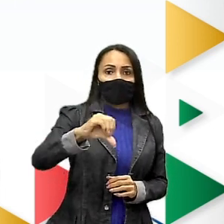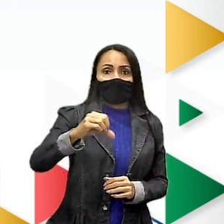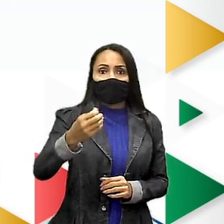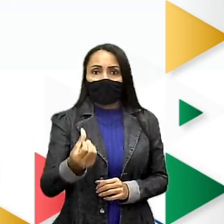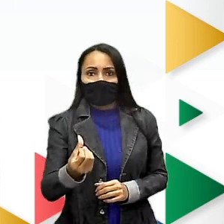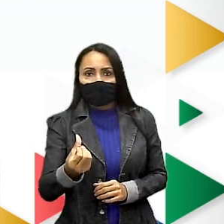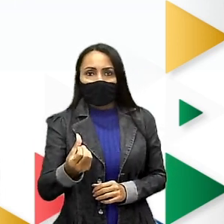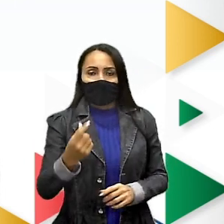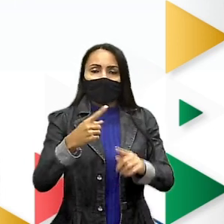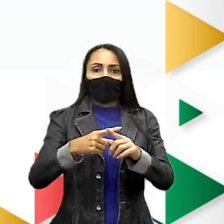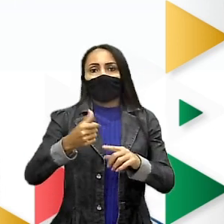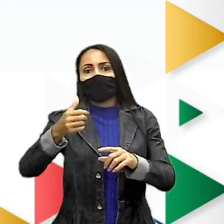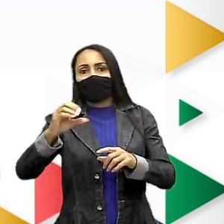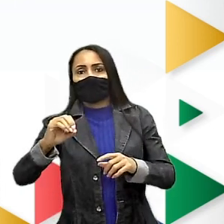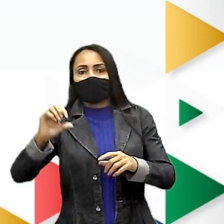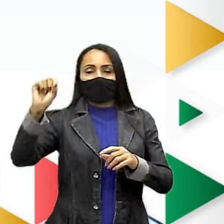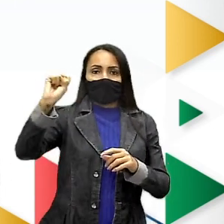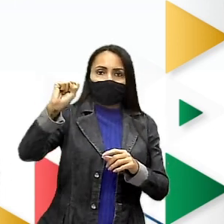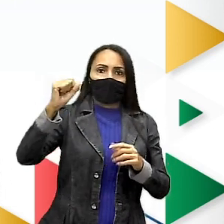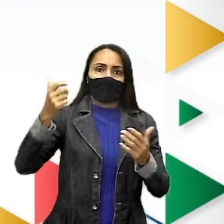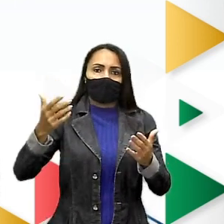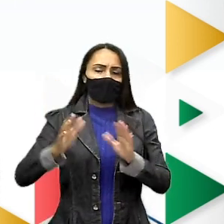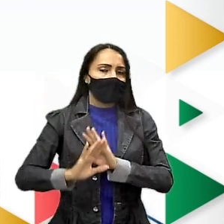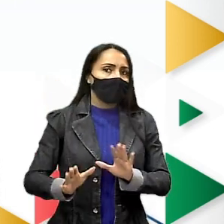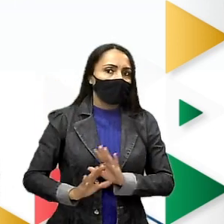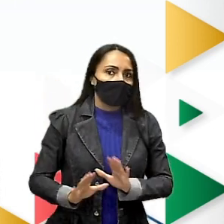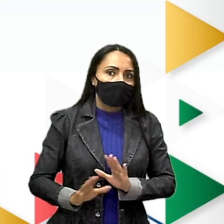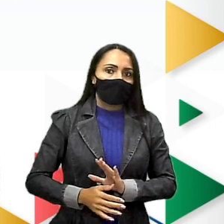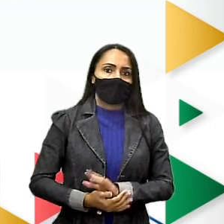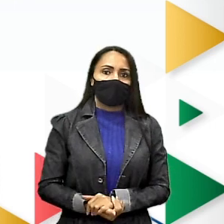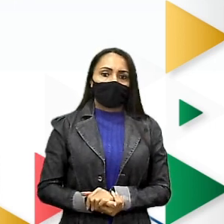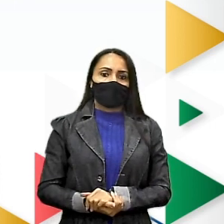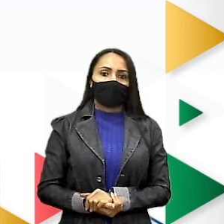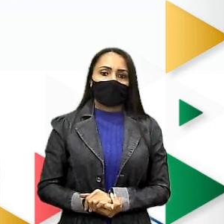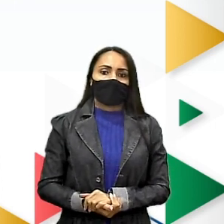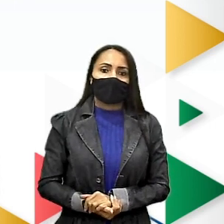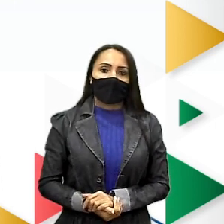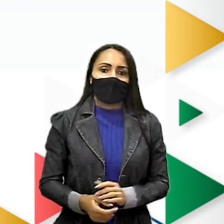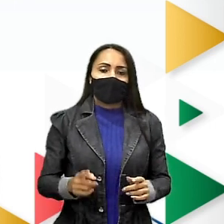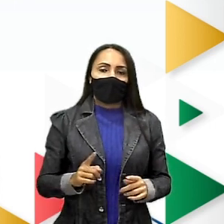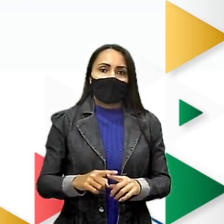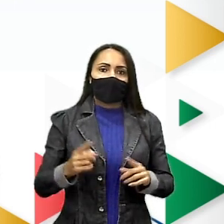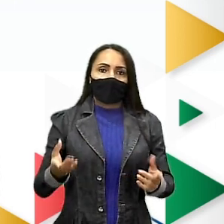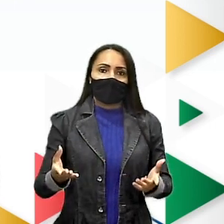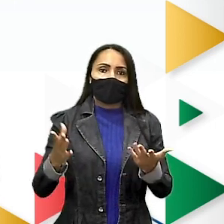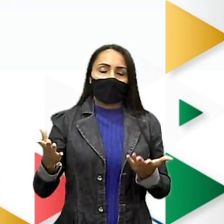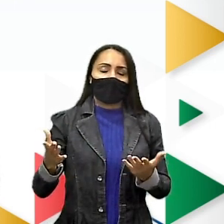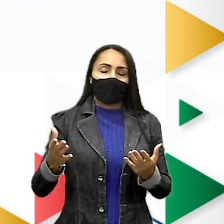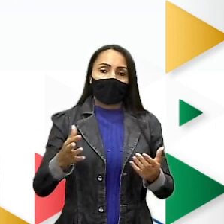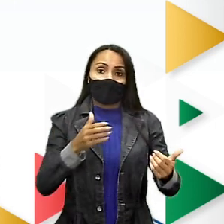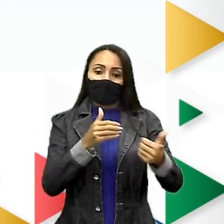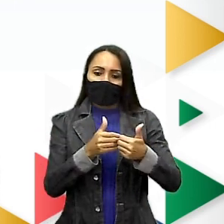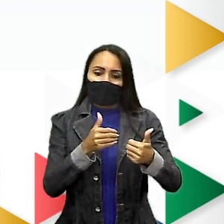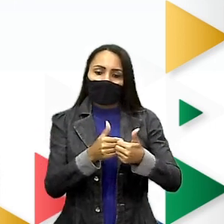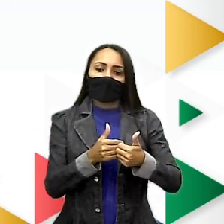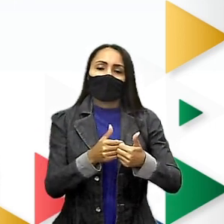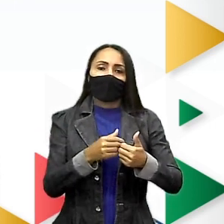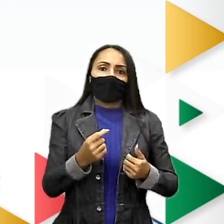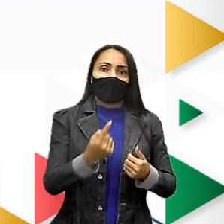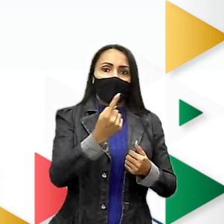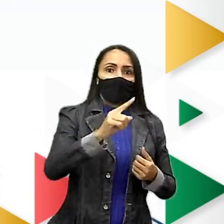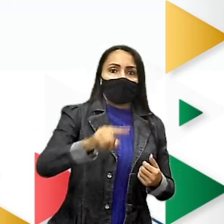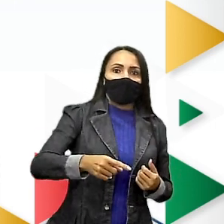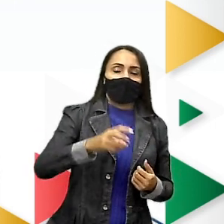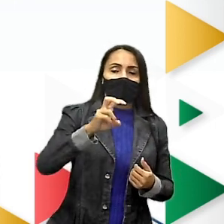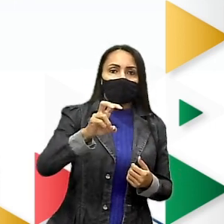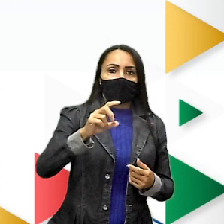1,496 vezes 10 à oitava, de forma alguma. Mas por isso que eu coloquei o símbolo de aproximadamente 1,5